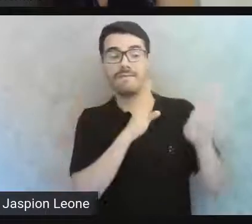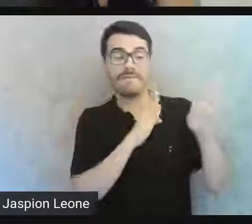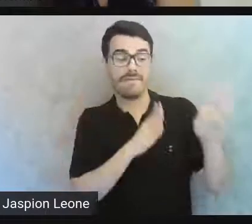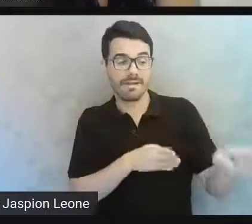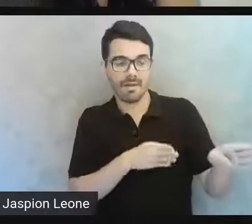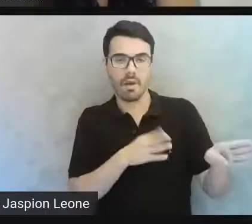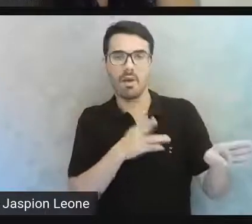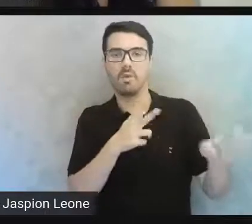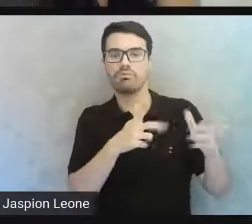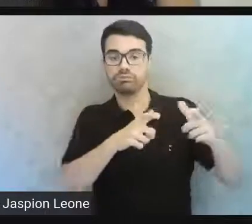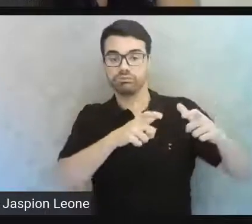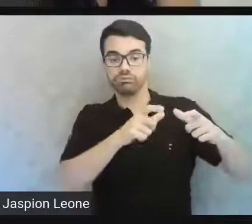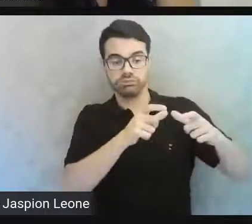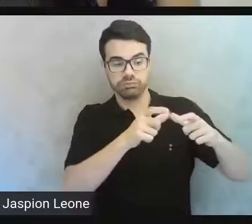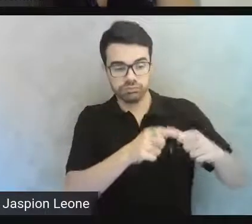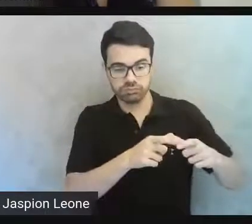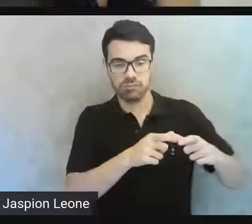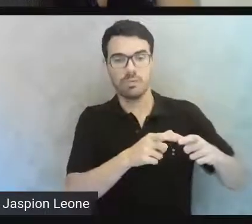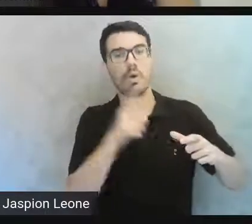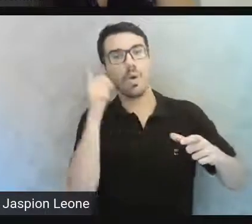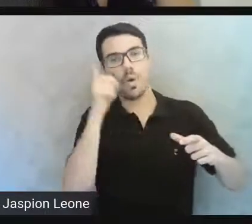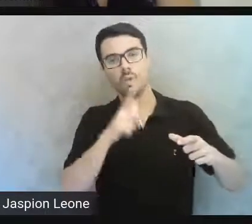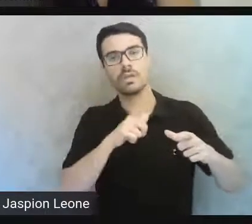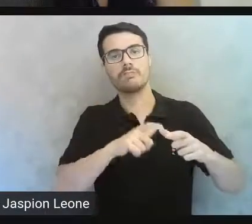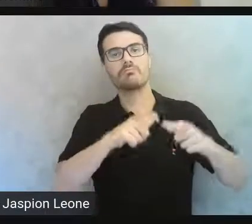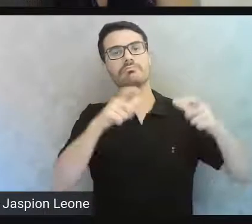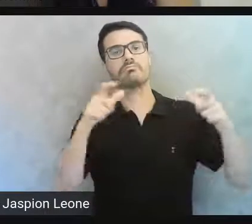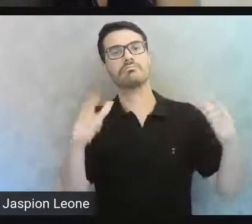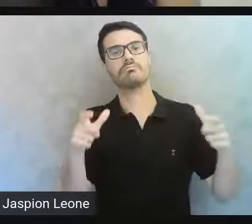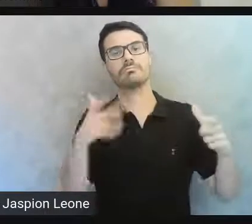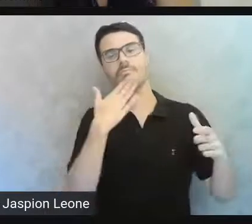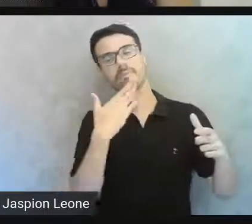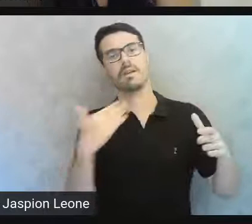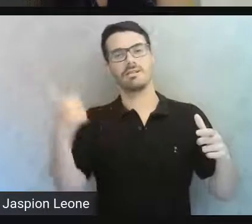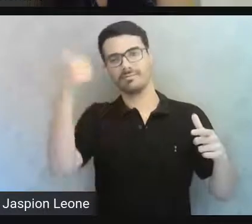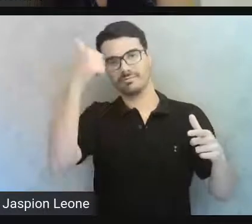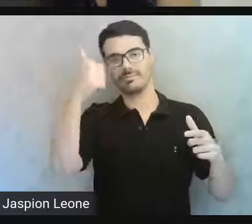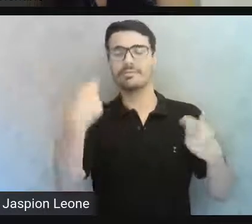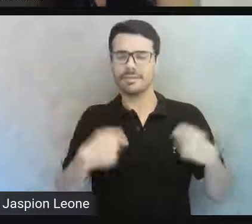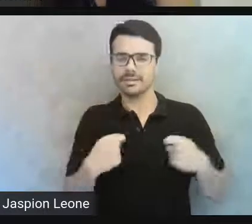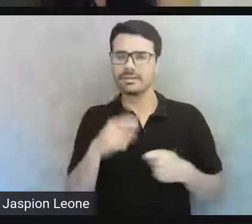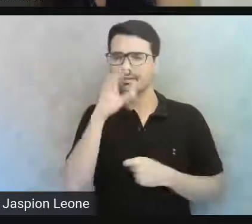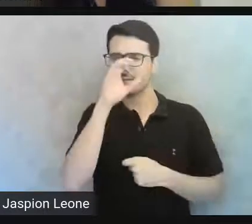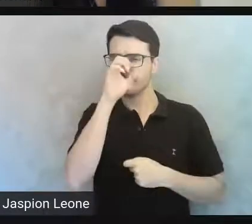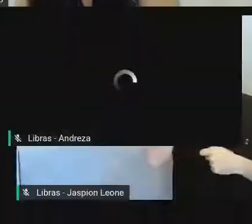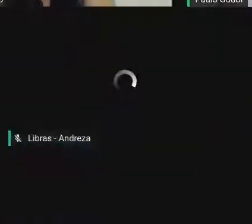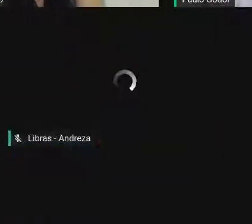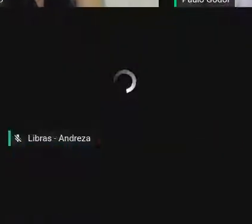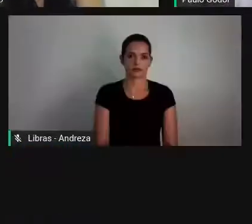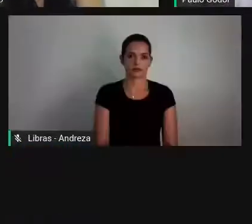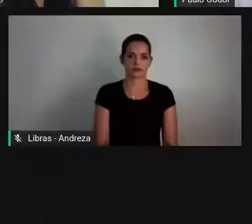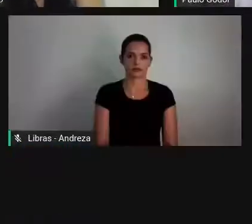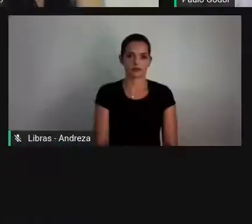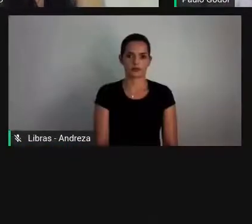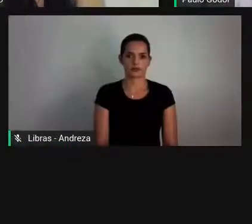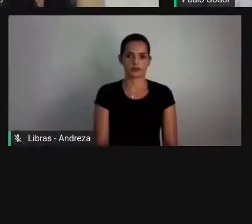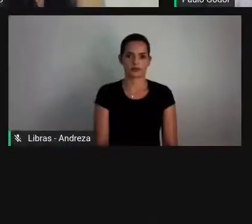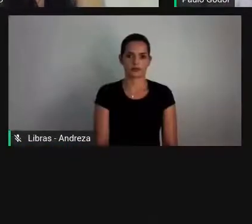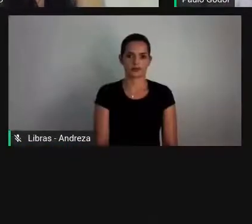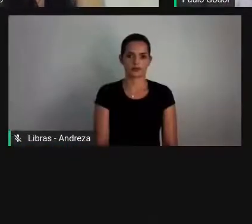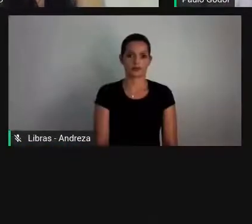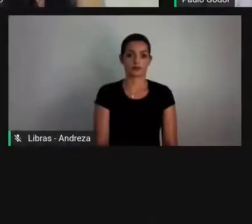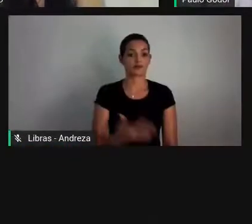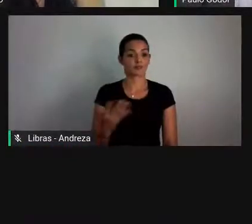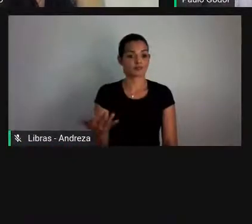grandes coisas, né? É esse ensinamento. Então, a gente precisa ir aprendendo a fazer isso aos poucos mesmo, né? E